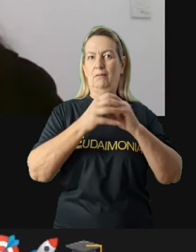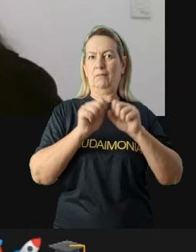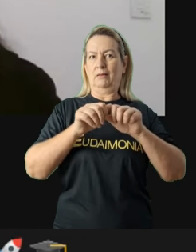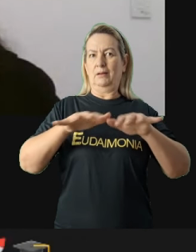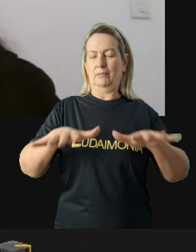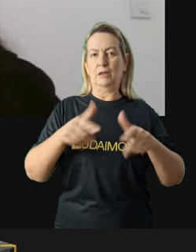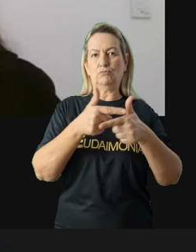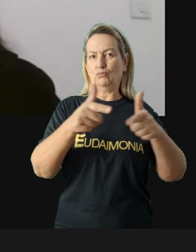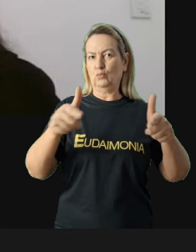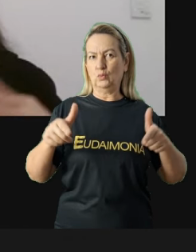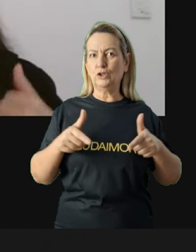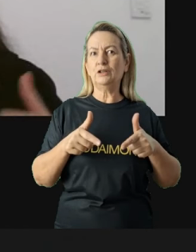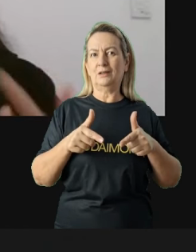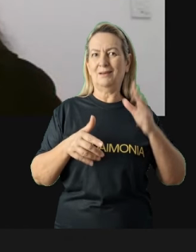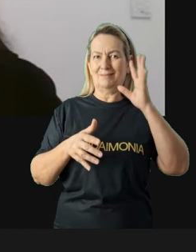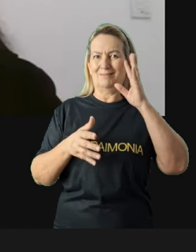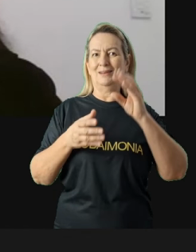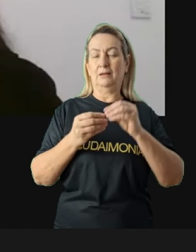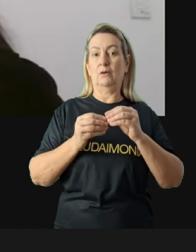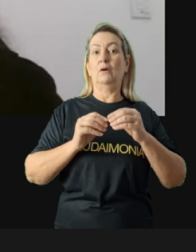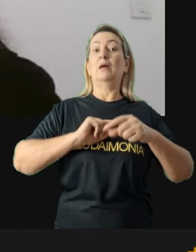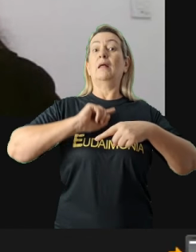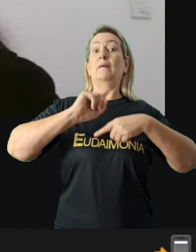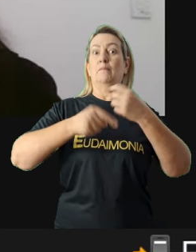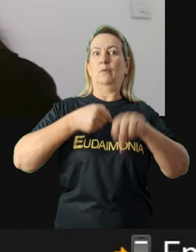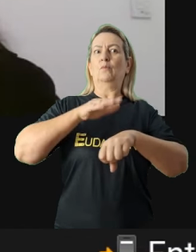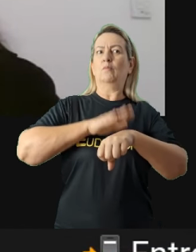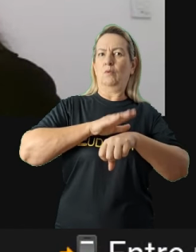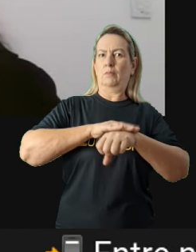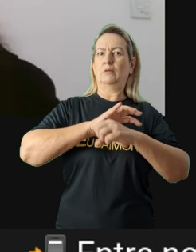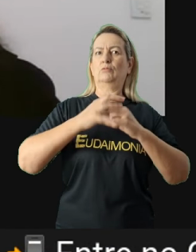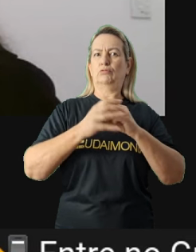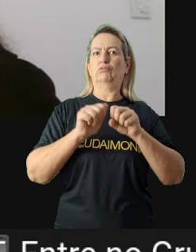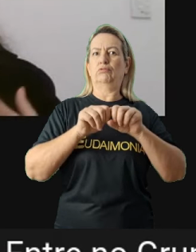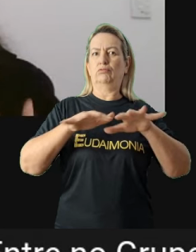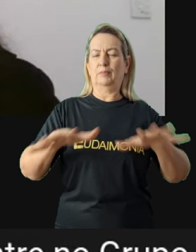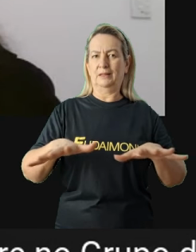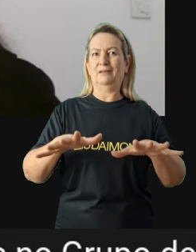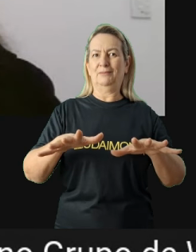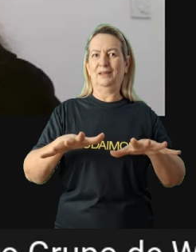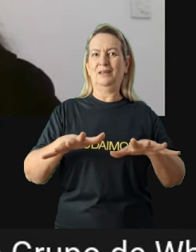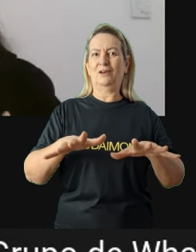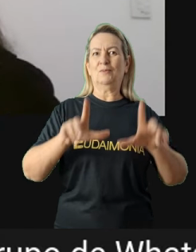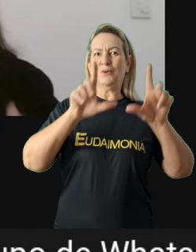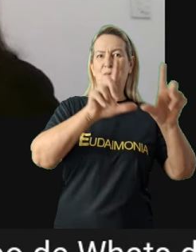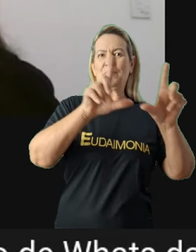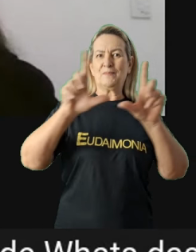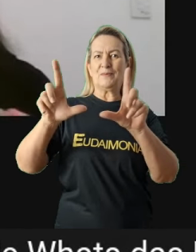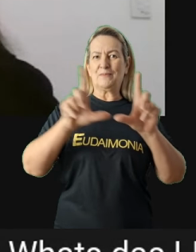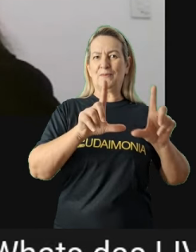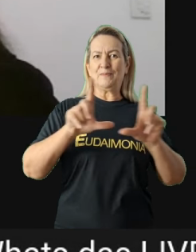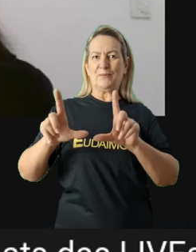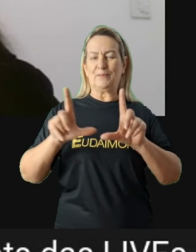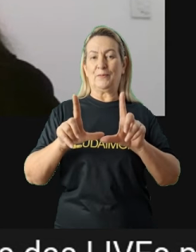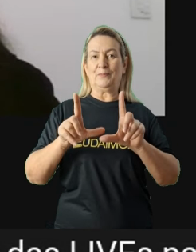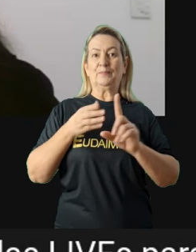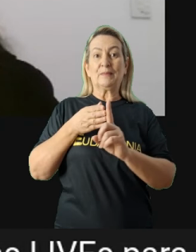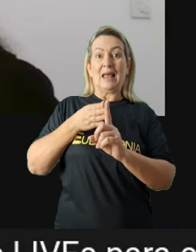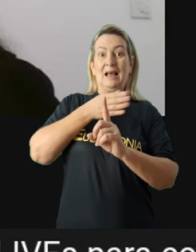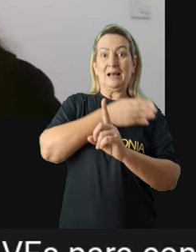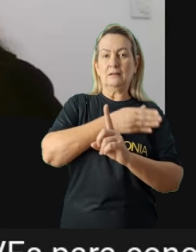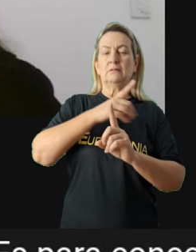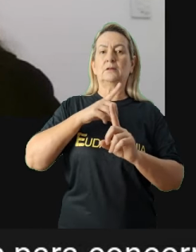não era assim que funcionava, né? Isso aconteceu pós-pandemia, ou durante a pandemia, na verdade, que houve essa necessidade das instituições se reorganizarem